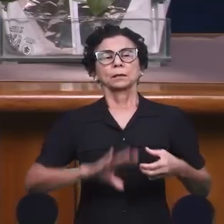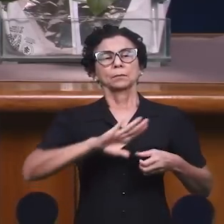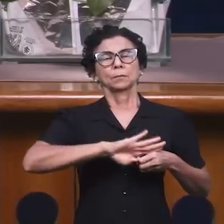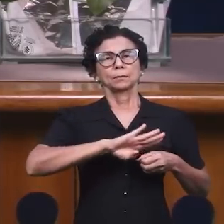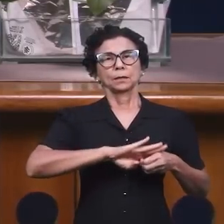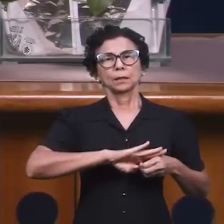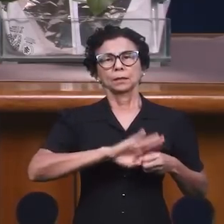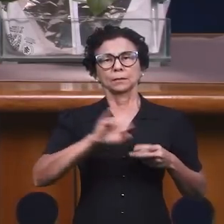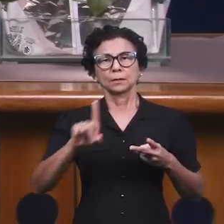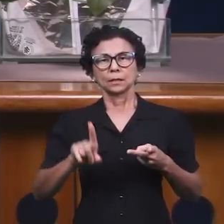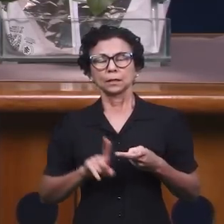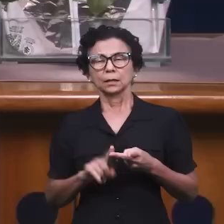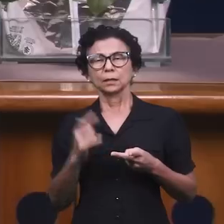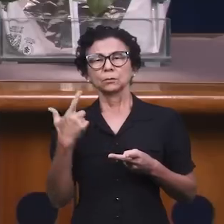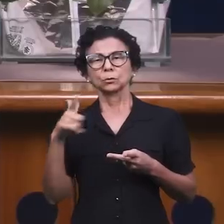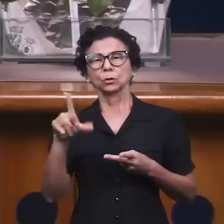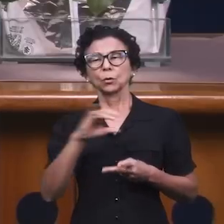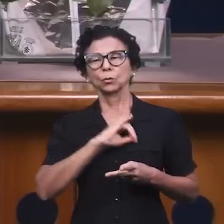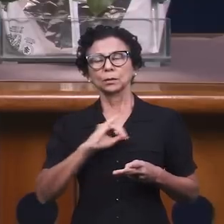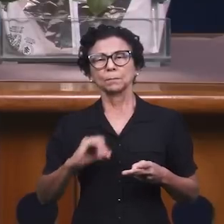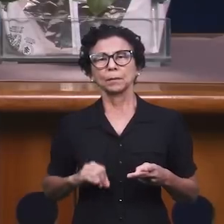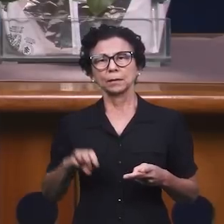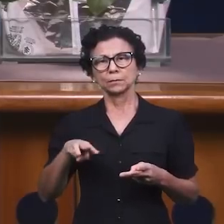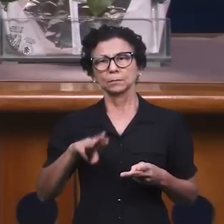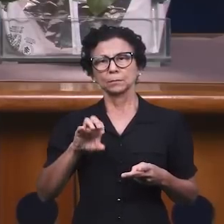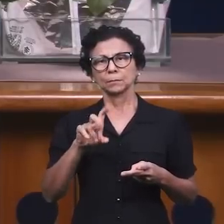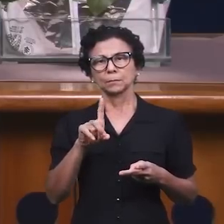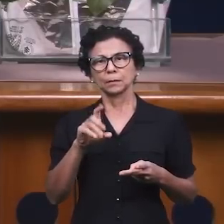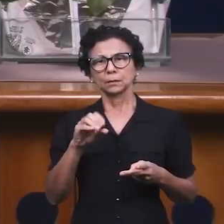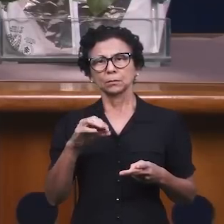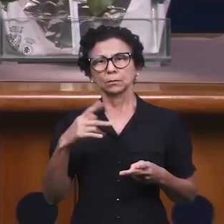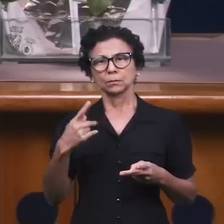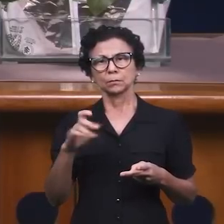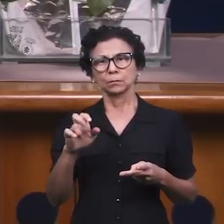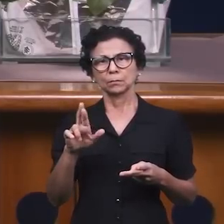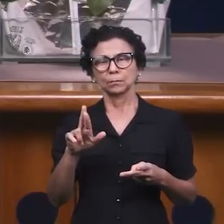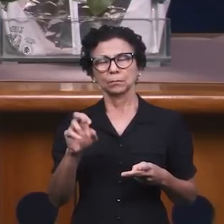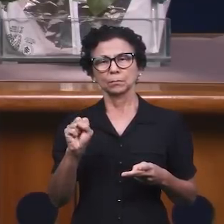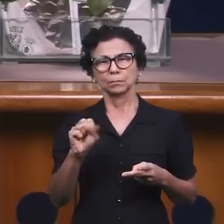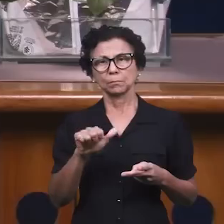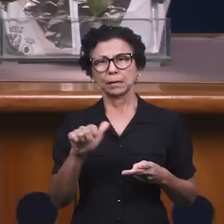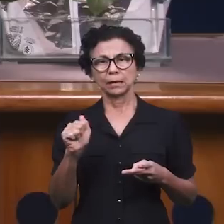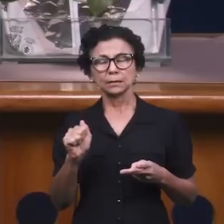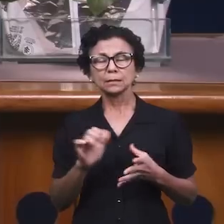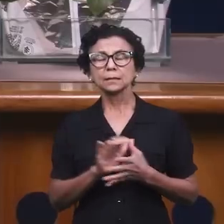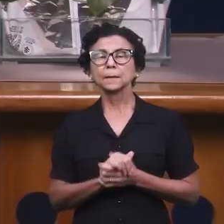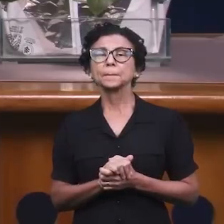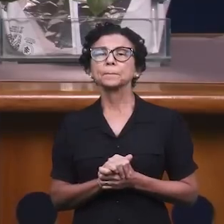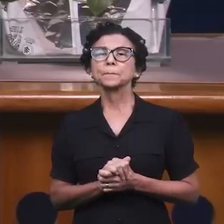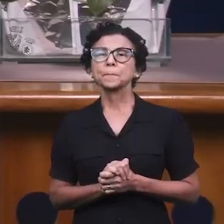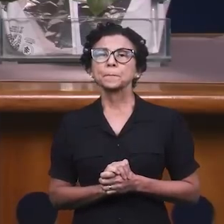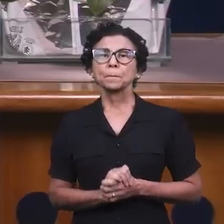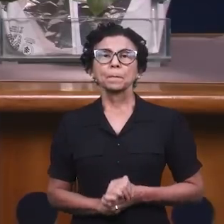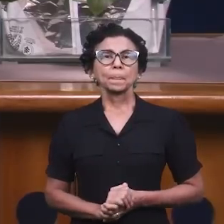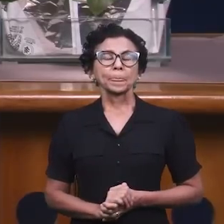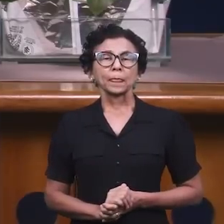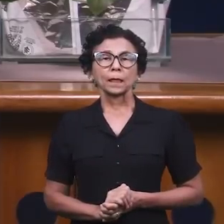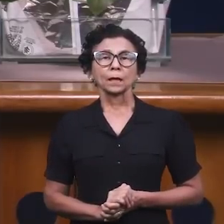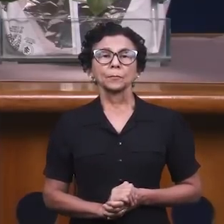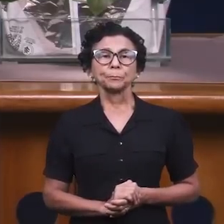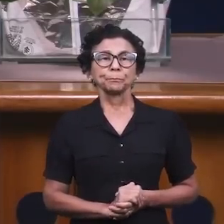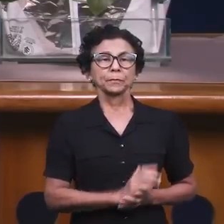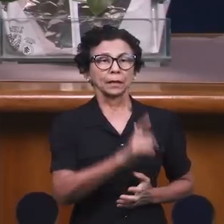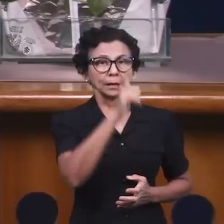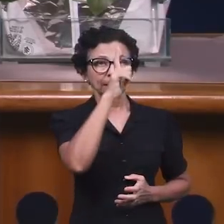Império Medo-Persa, também a cultura vai sendo absorvida e, sobretudo, no Império Greco-Macedônio,